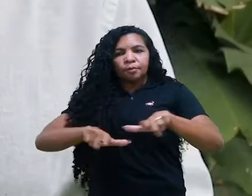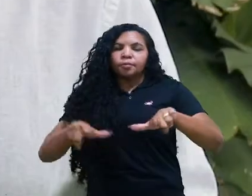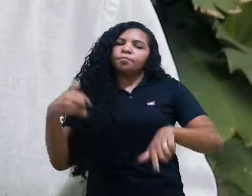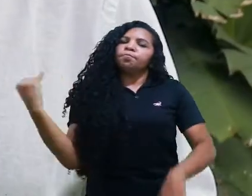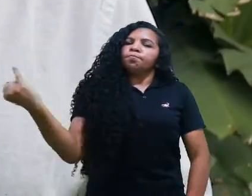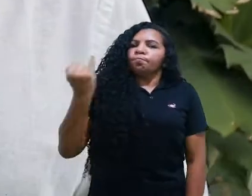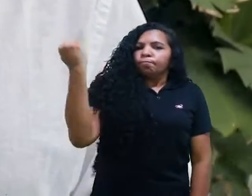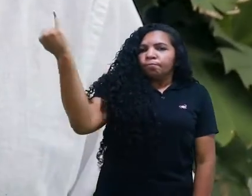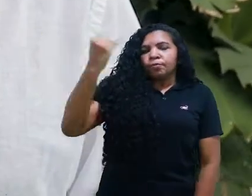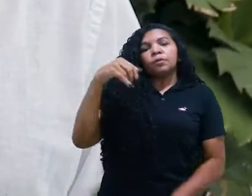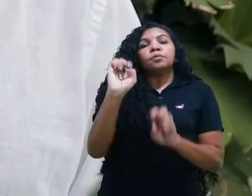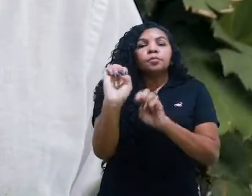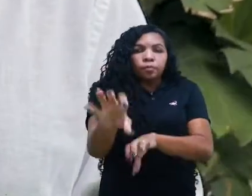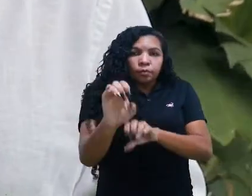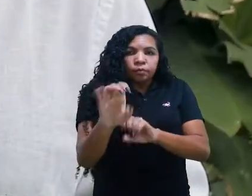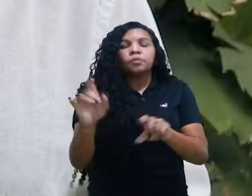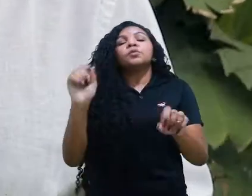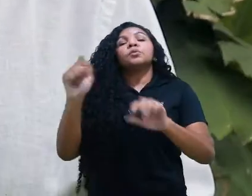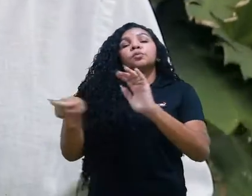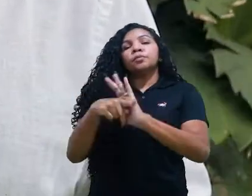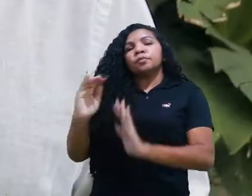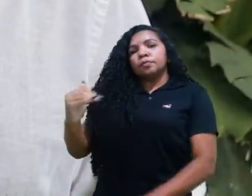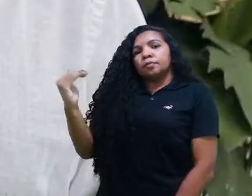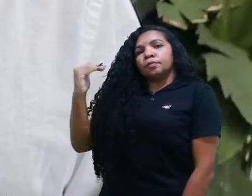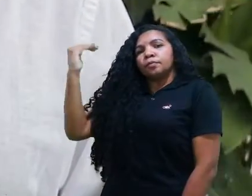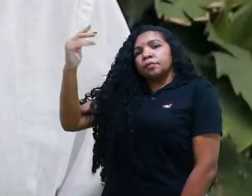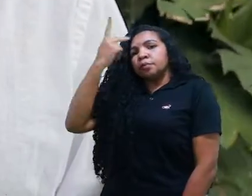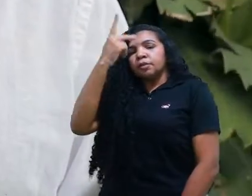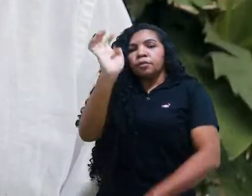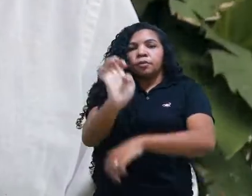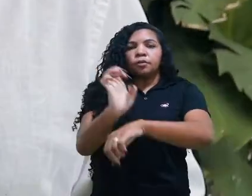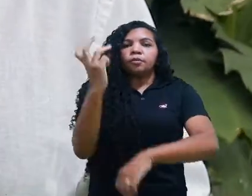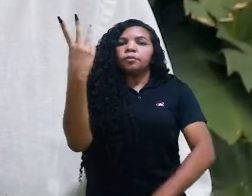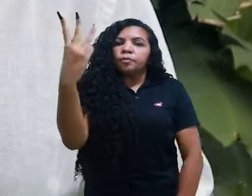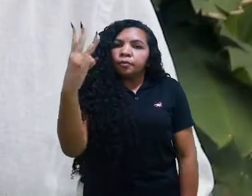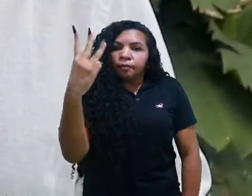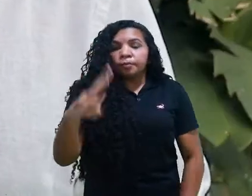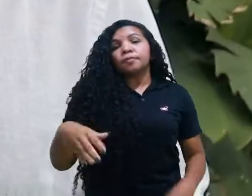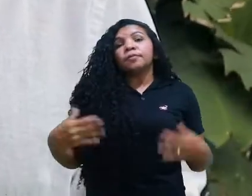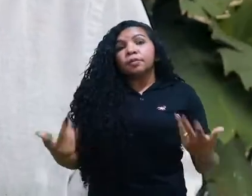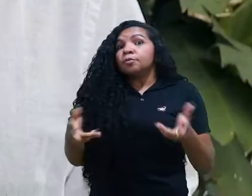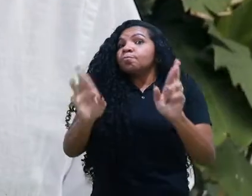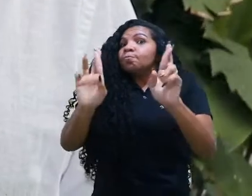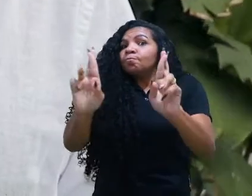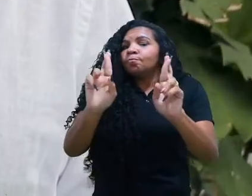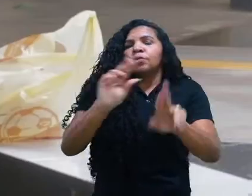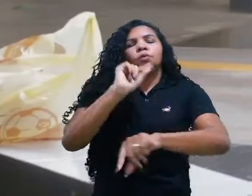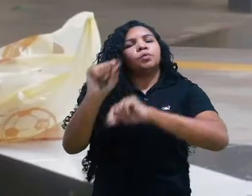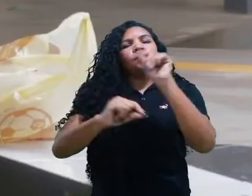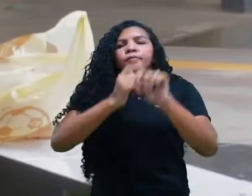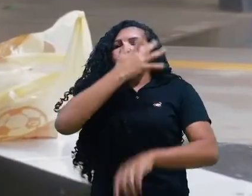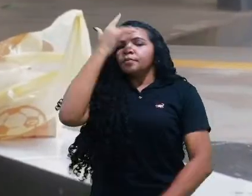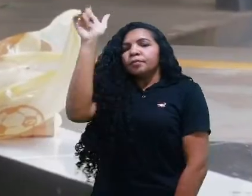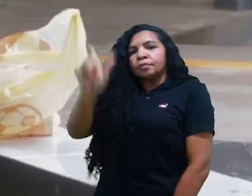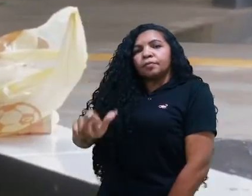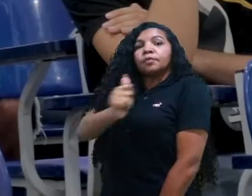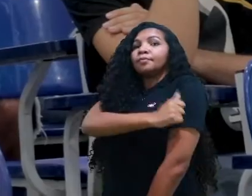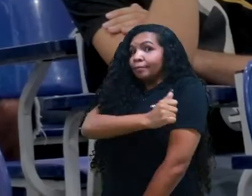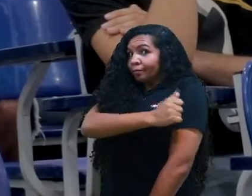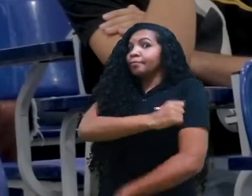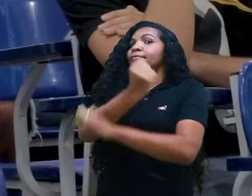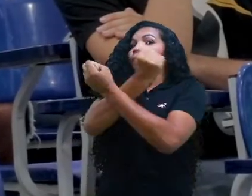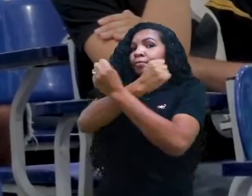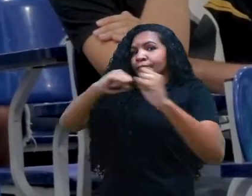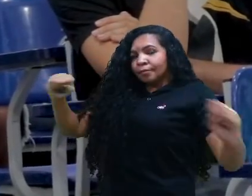poder continuar esse trabalho tão importante da educação em nível superior para o estado do Maranhão. E a expectativa